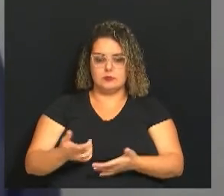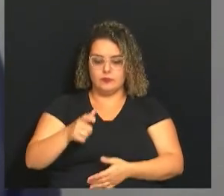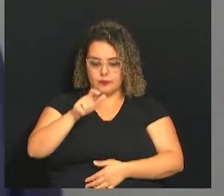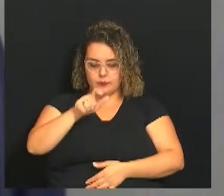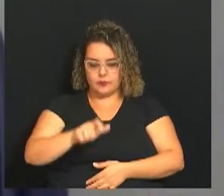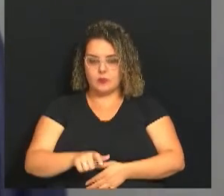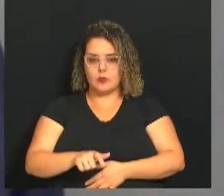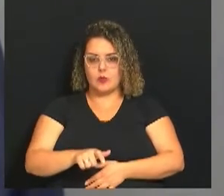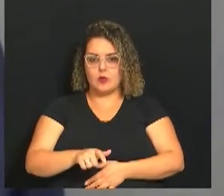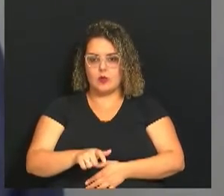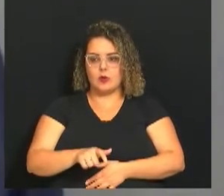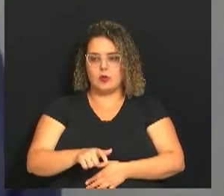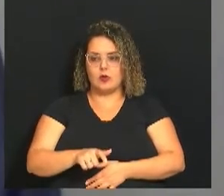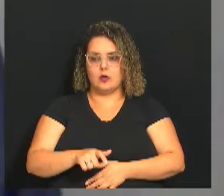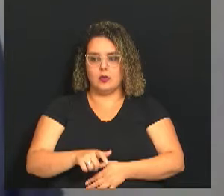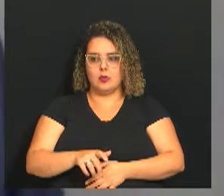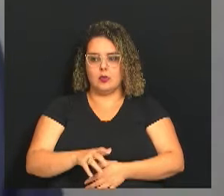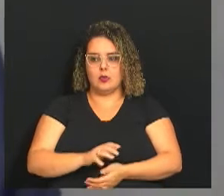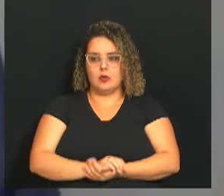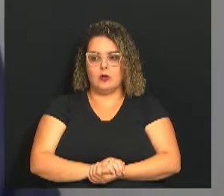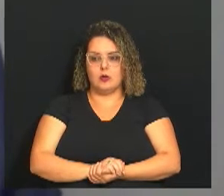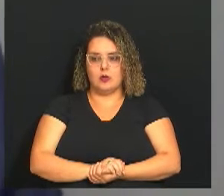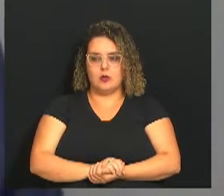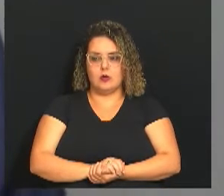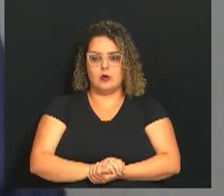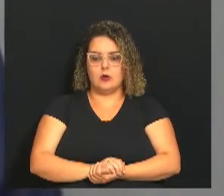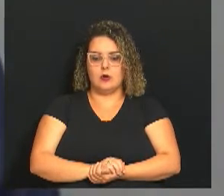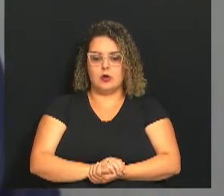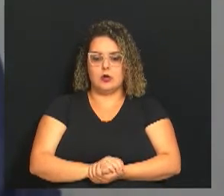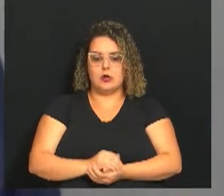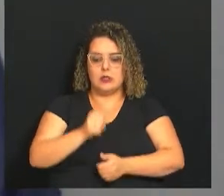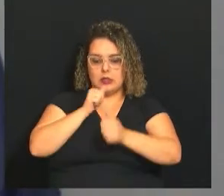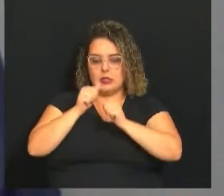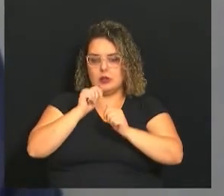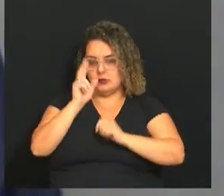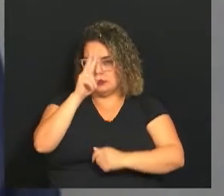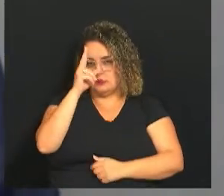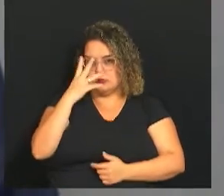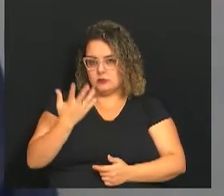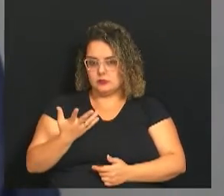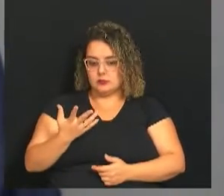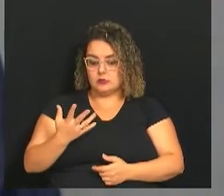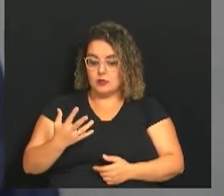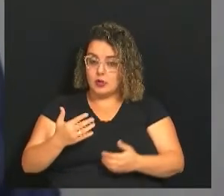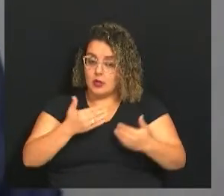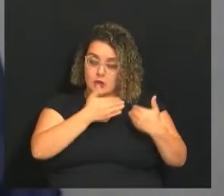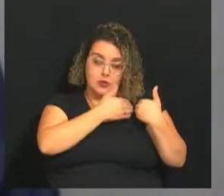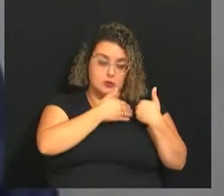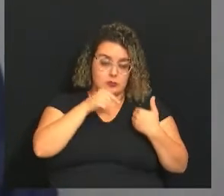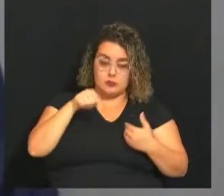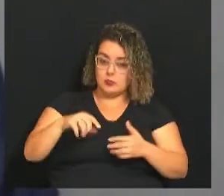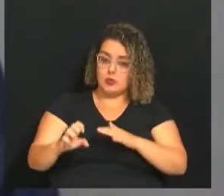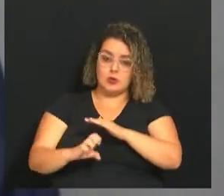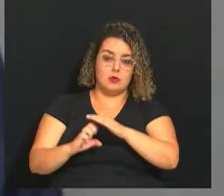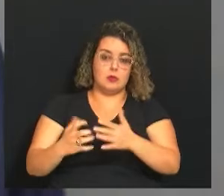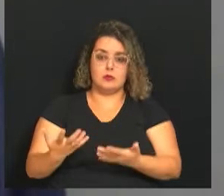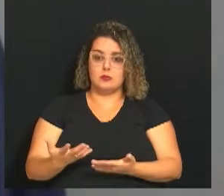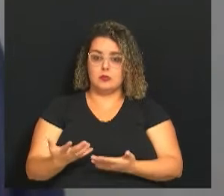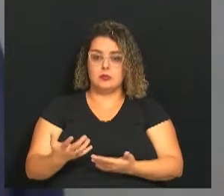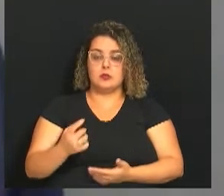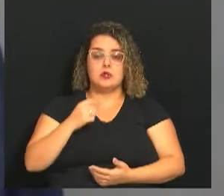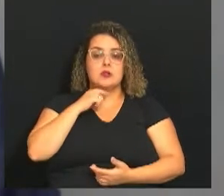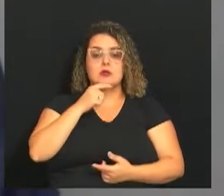que está afetado pelo álcool, acaba sendo de responsabilidade objetiva da empresa, ou seja, ninguém discute